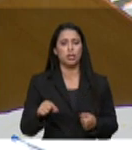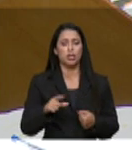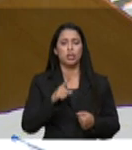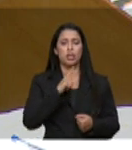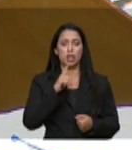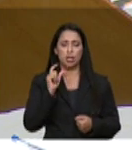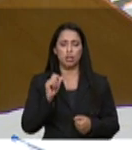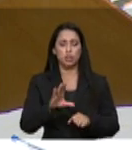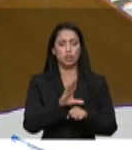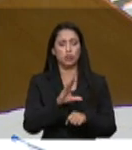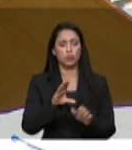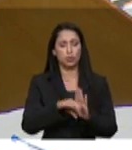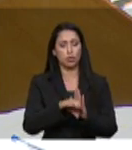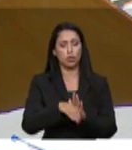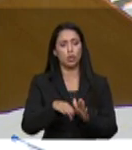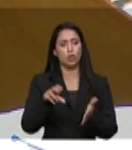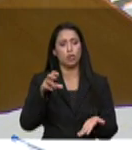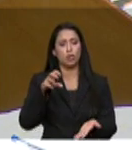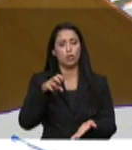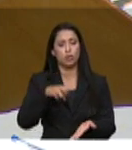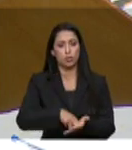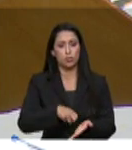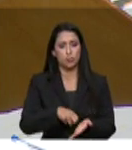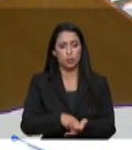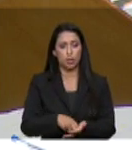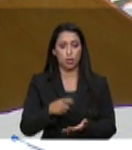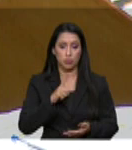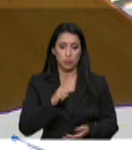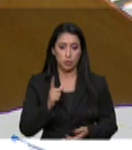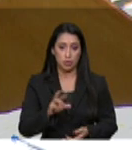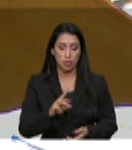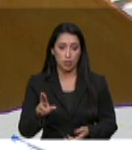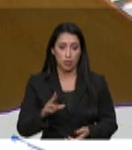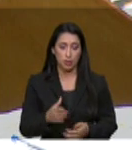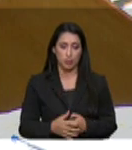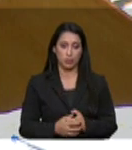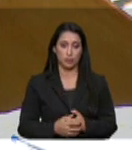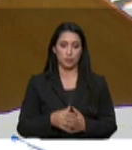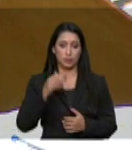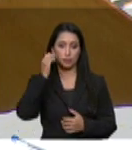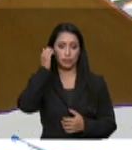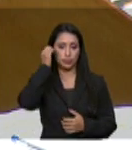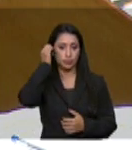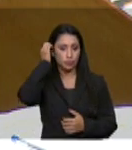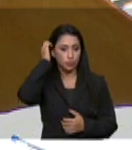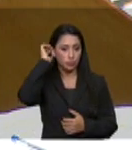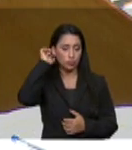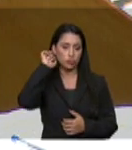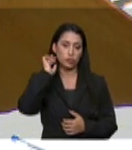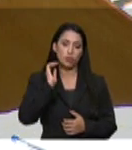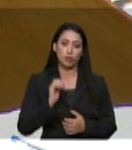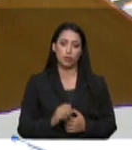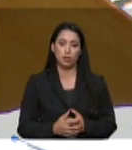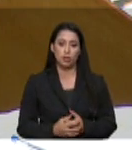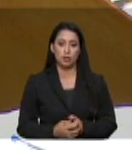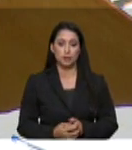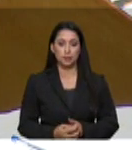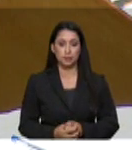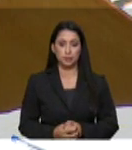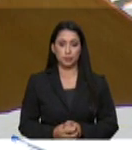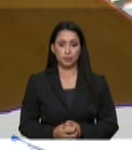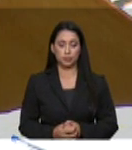inciso 3 do Código de Processo Penal escolhendo portanto essa predominado posso Amélia e